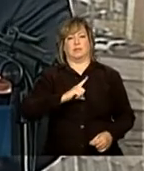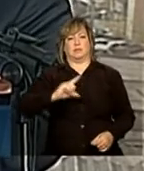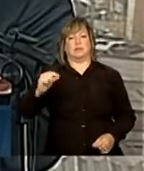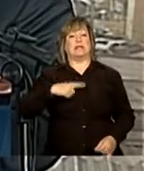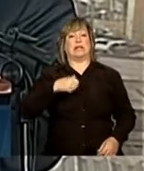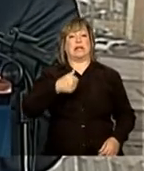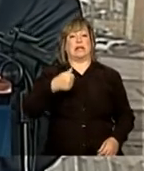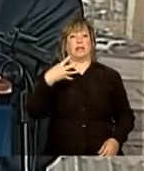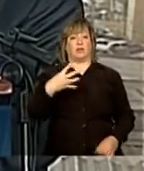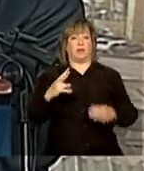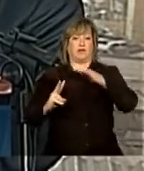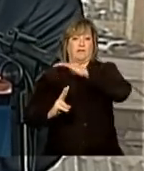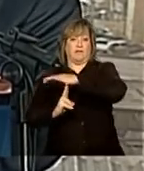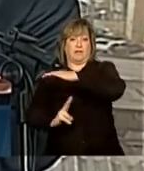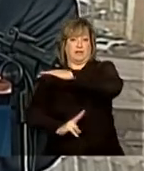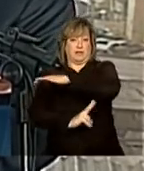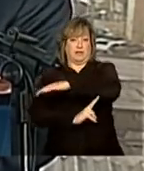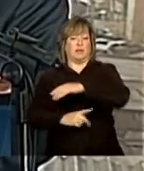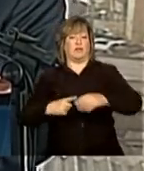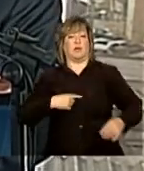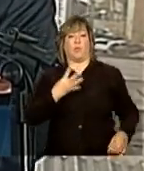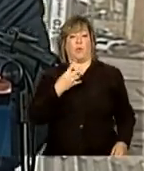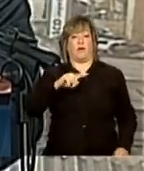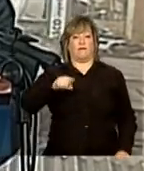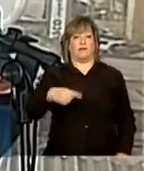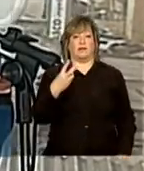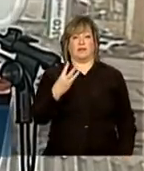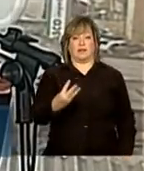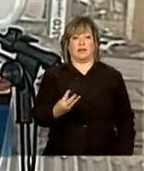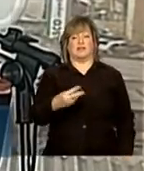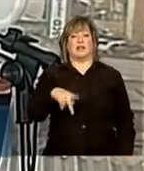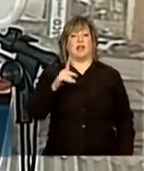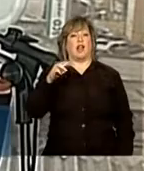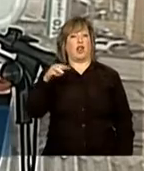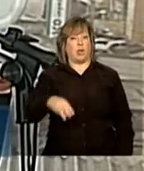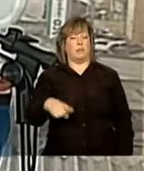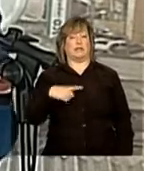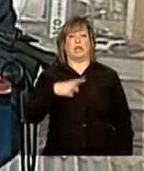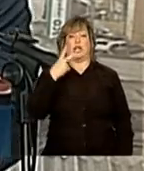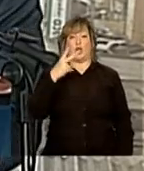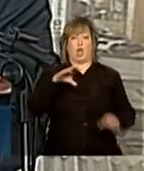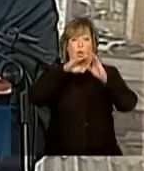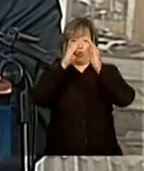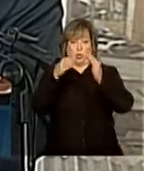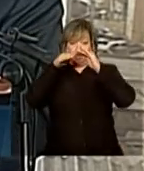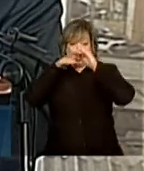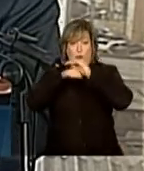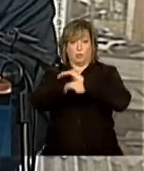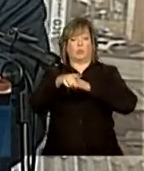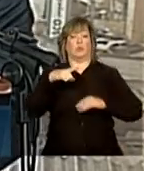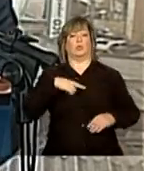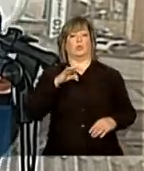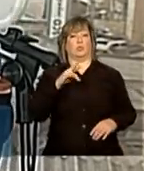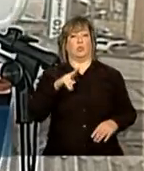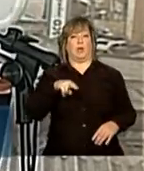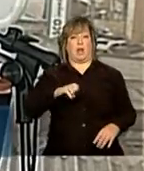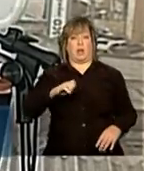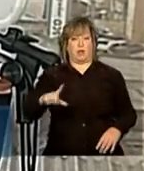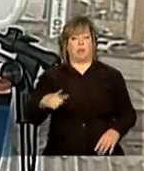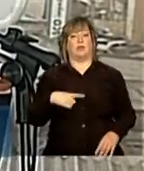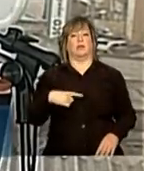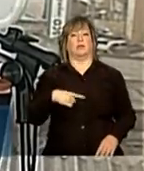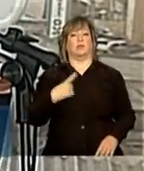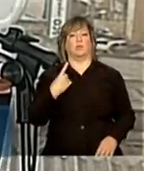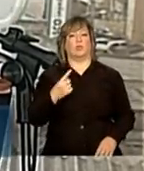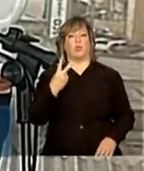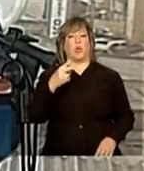14 viadutos, 4,3 quilômetros, são dois túneis, um inclusive em dois níveis,